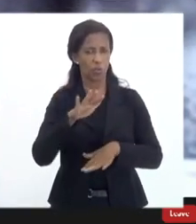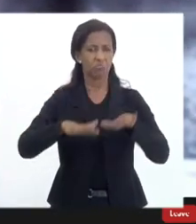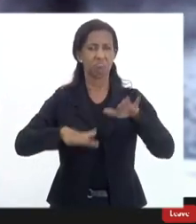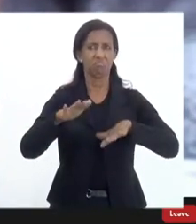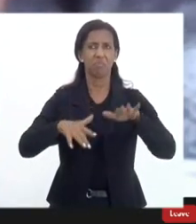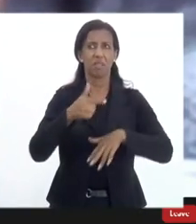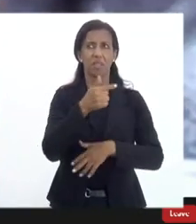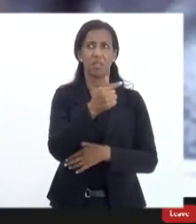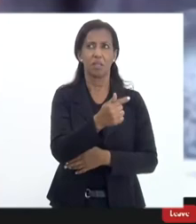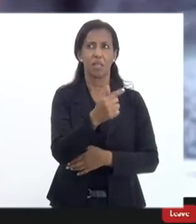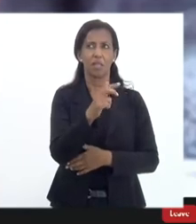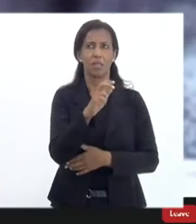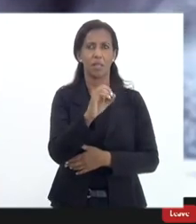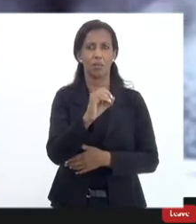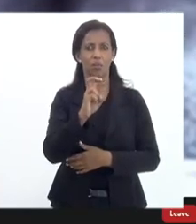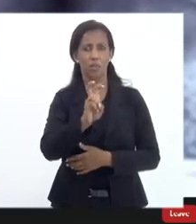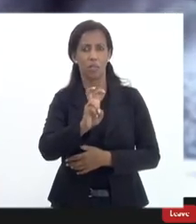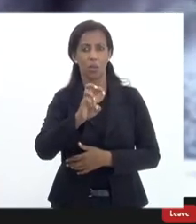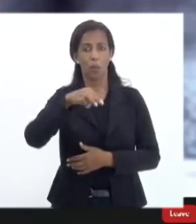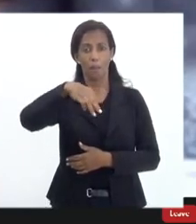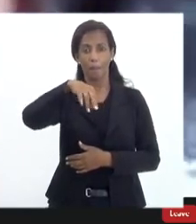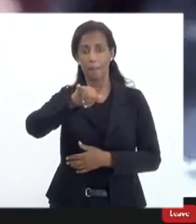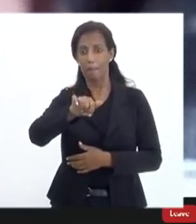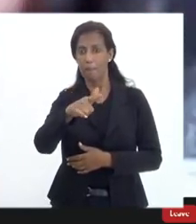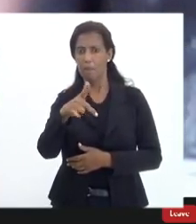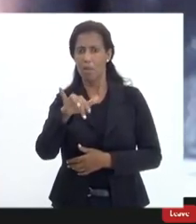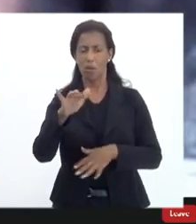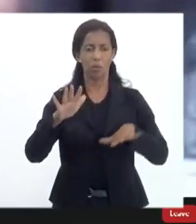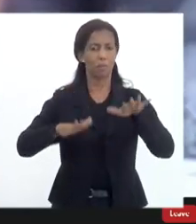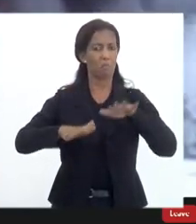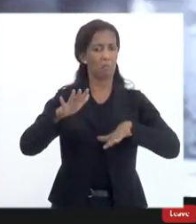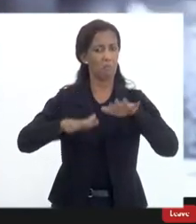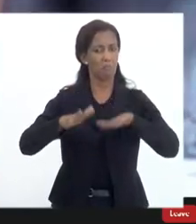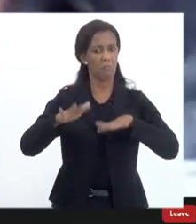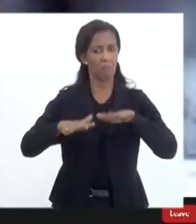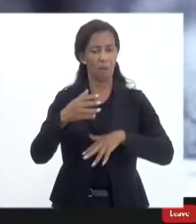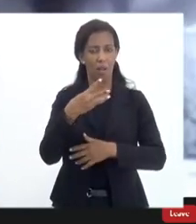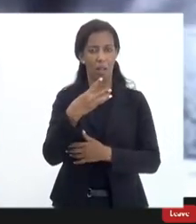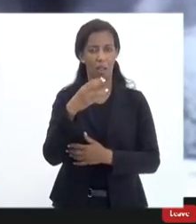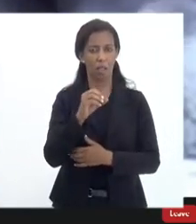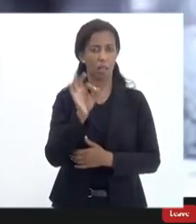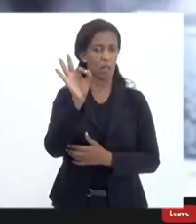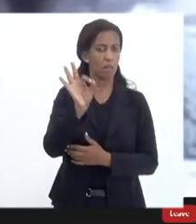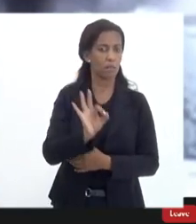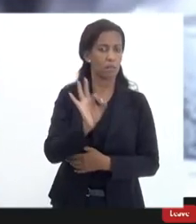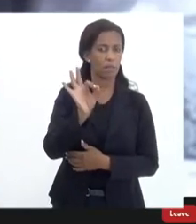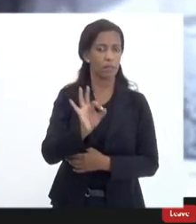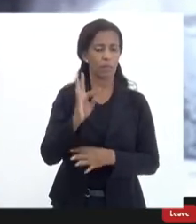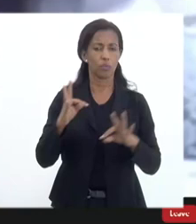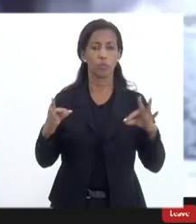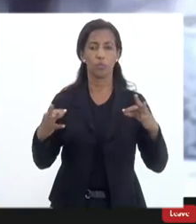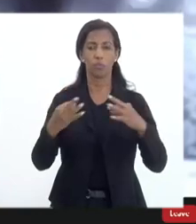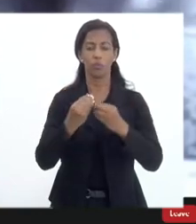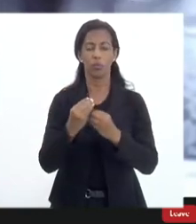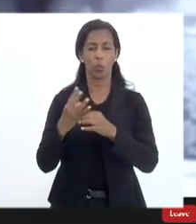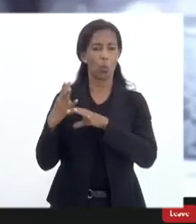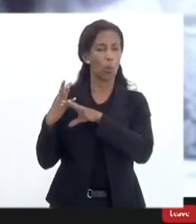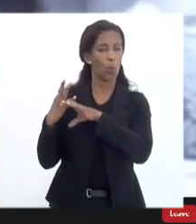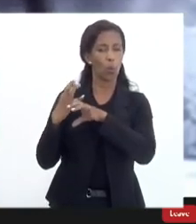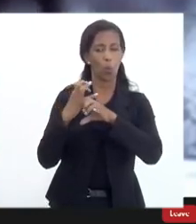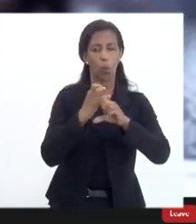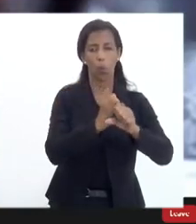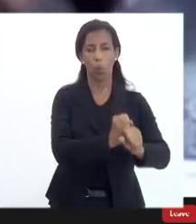de 705 milhões, que corresponde a apenas 30% de todo o